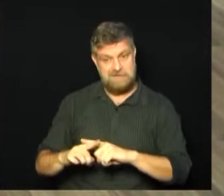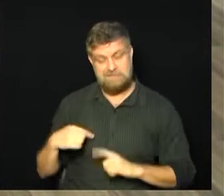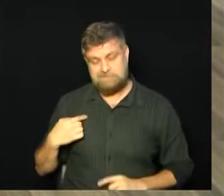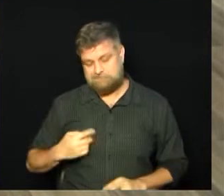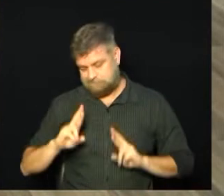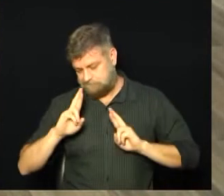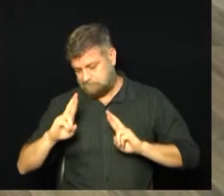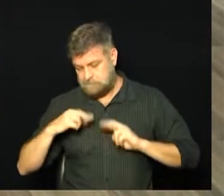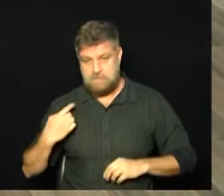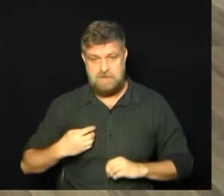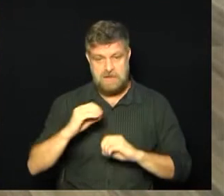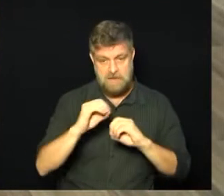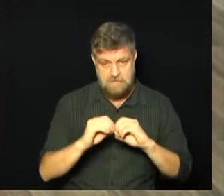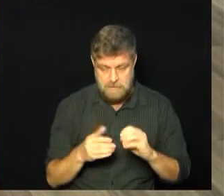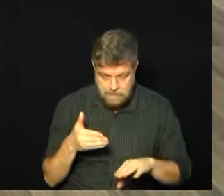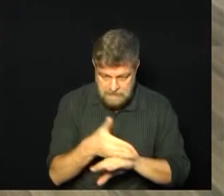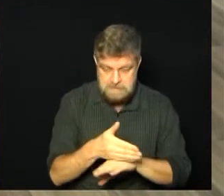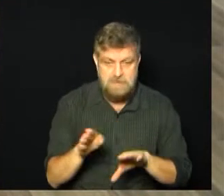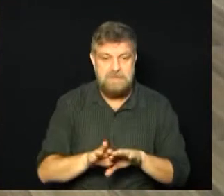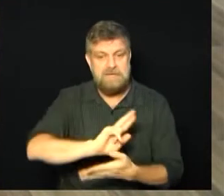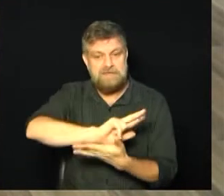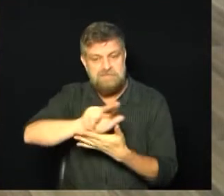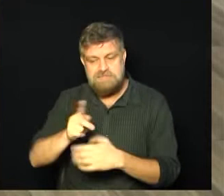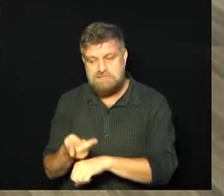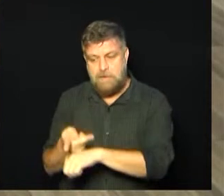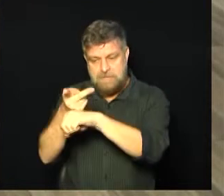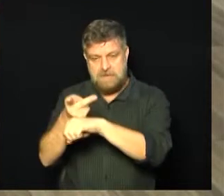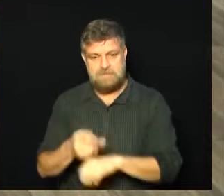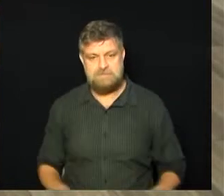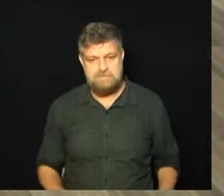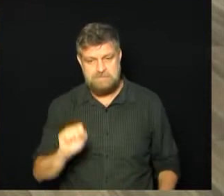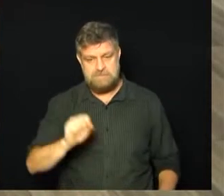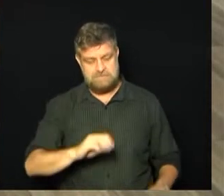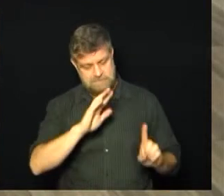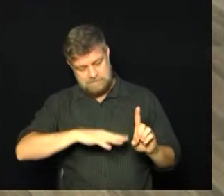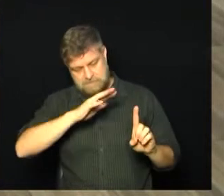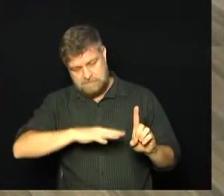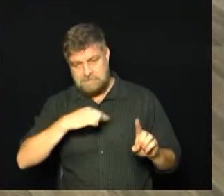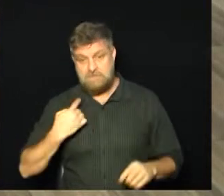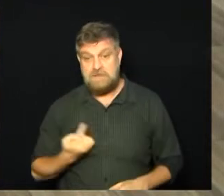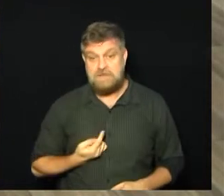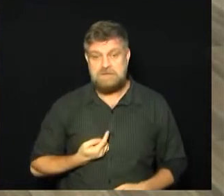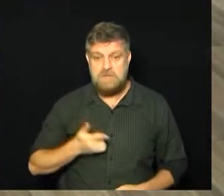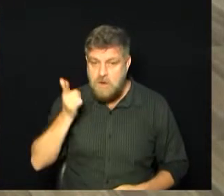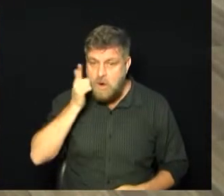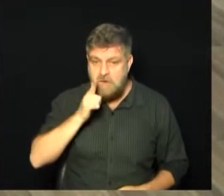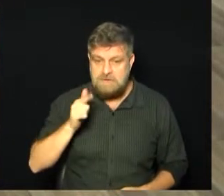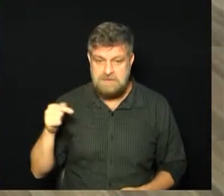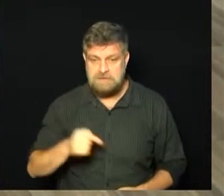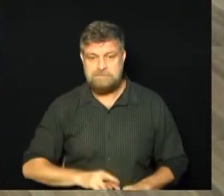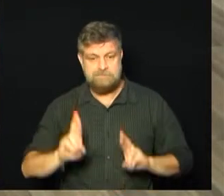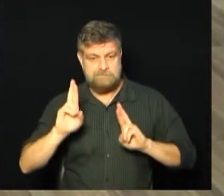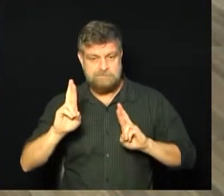já participou de FEAC e também de outros prêmios, né? Aqui. Sim, e parabéns novamente, a gente consegue aqui na